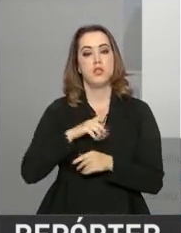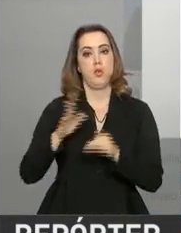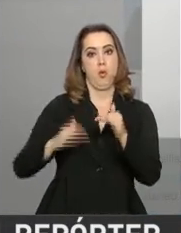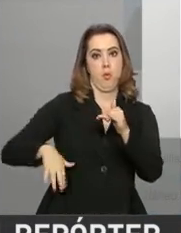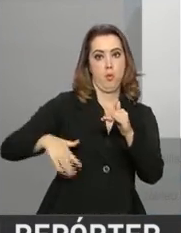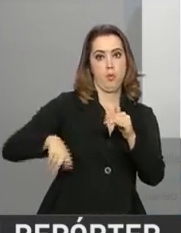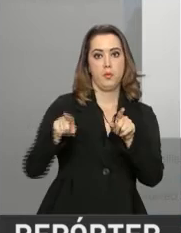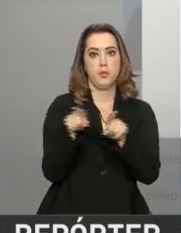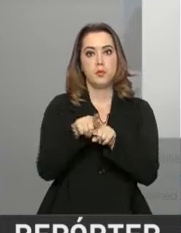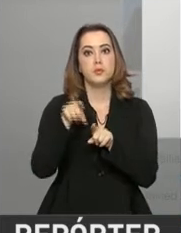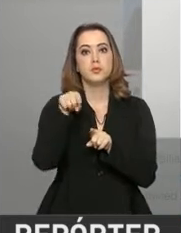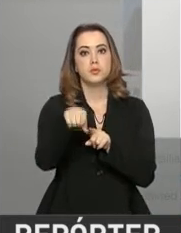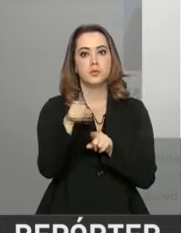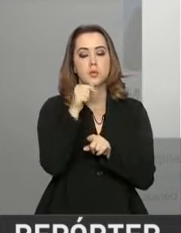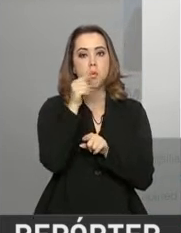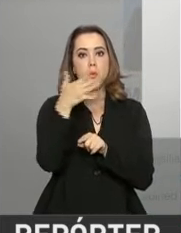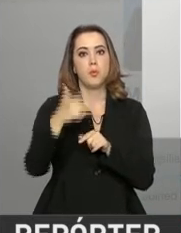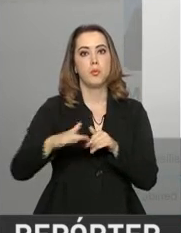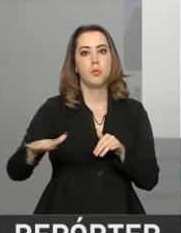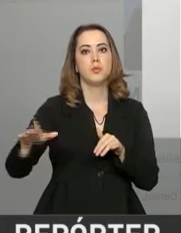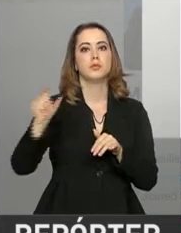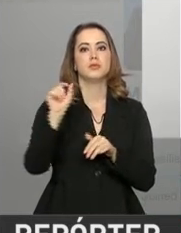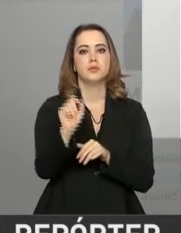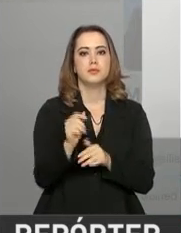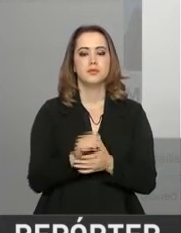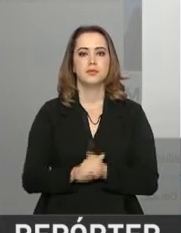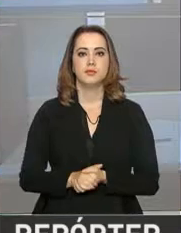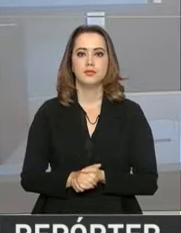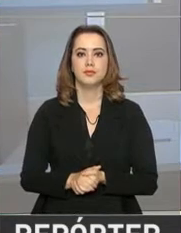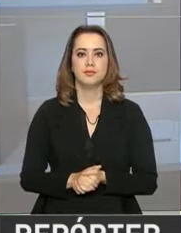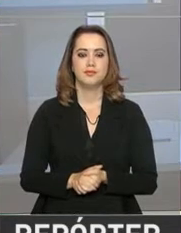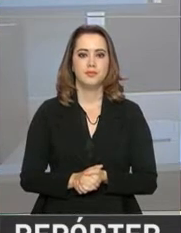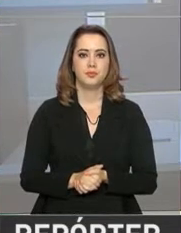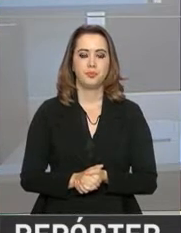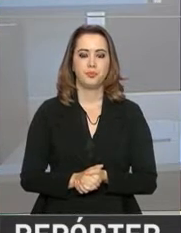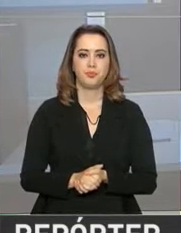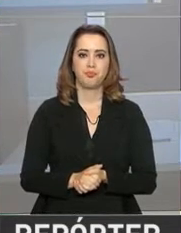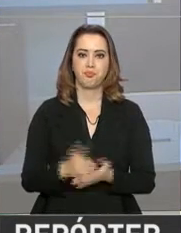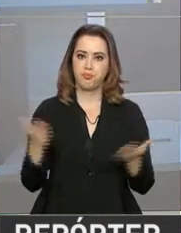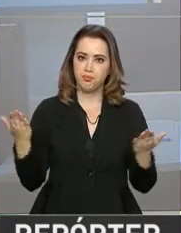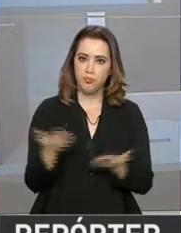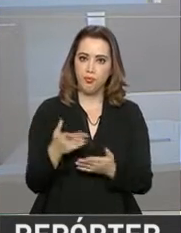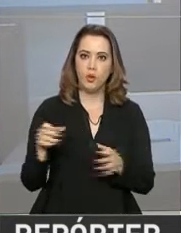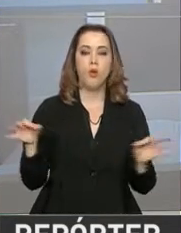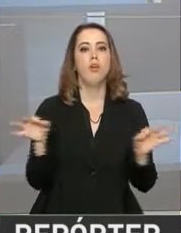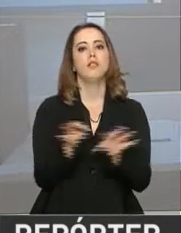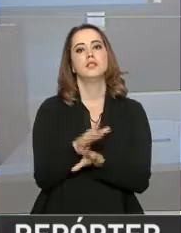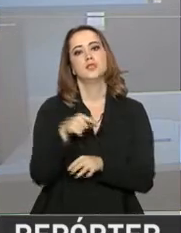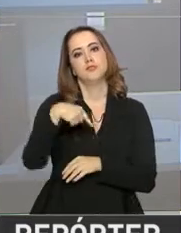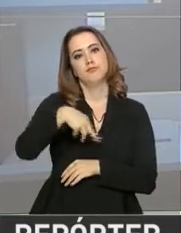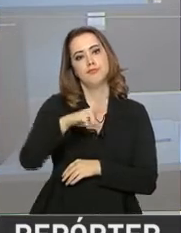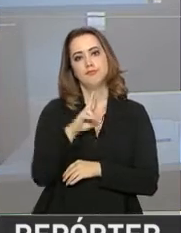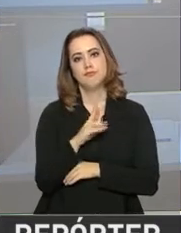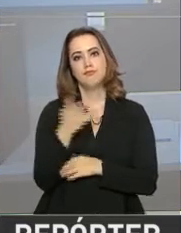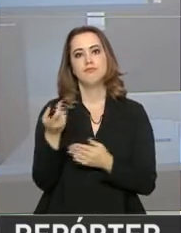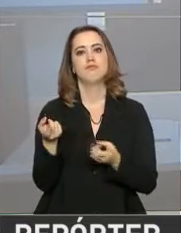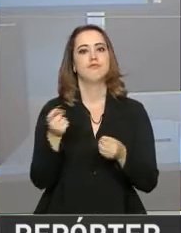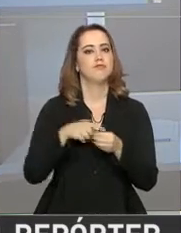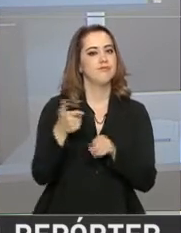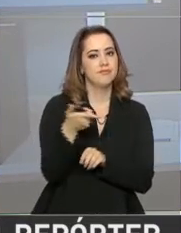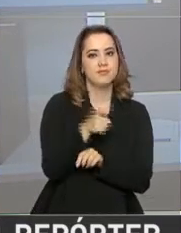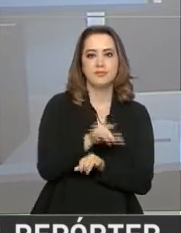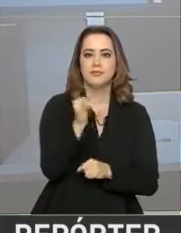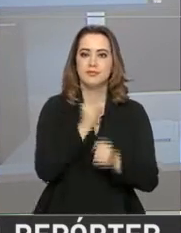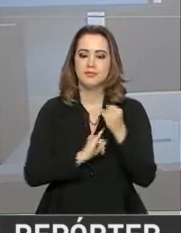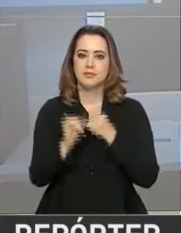aquática disputada nas águas da praia de Copacabana. E o Repórter NBR termina aqui. Voltamos a qualquer momento com